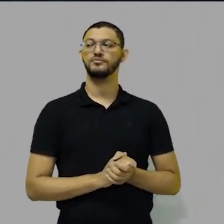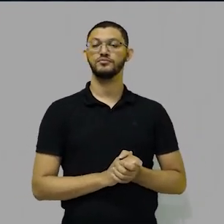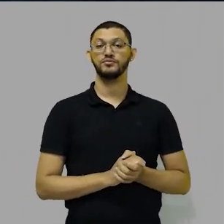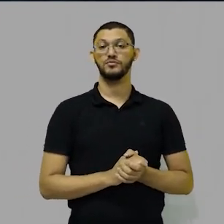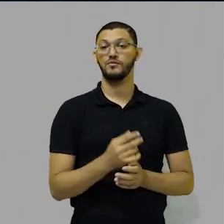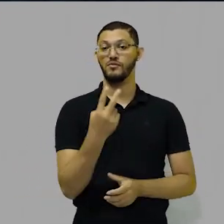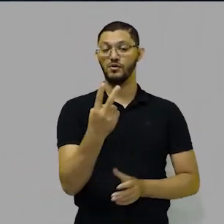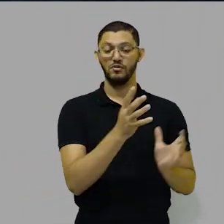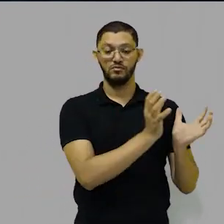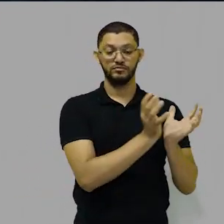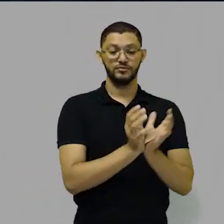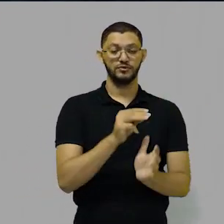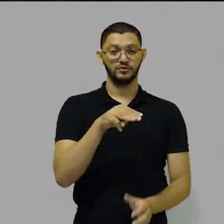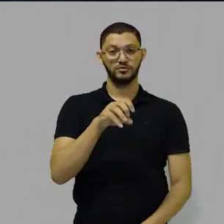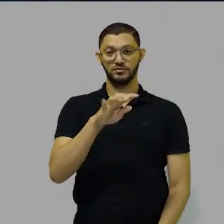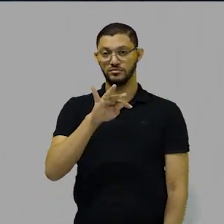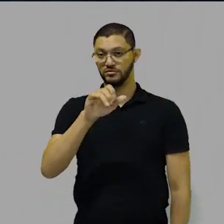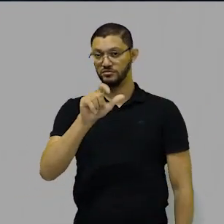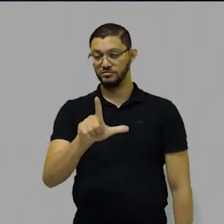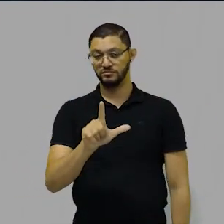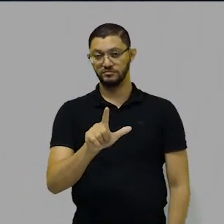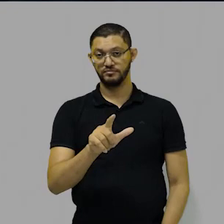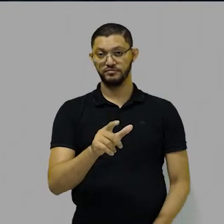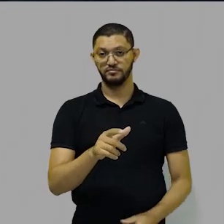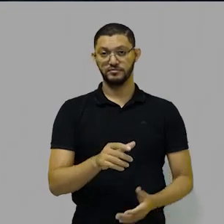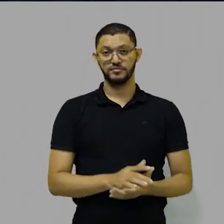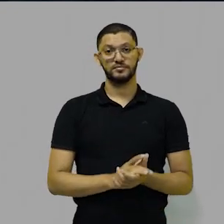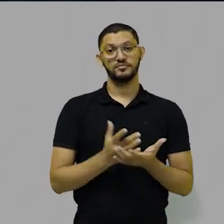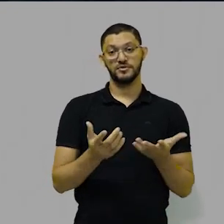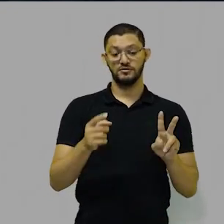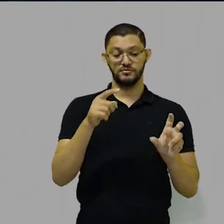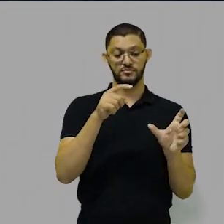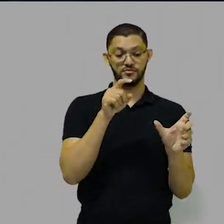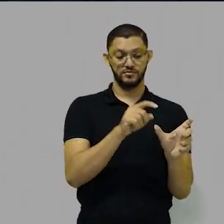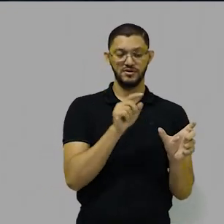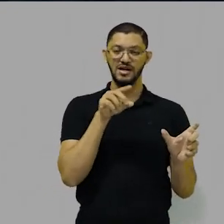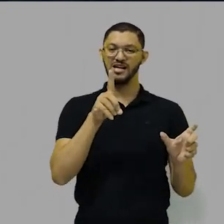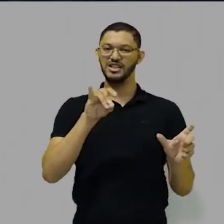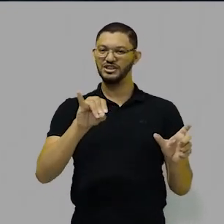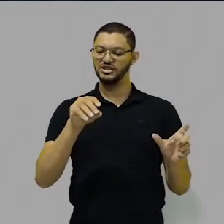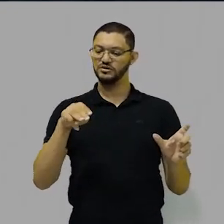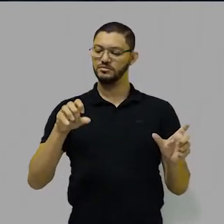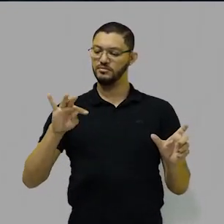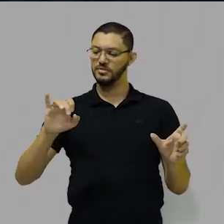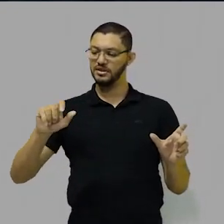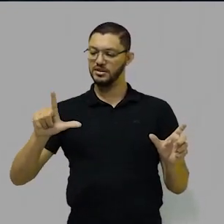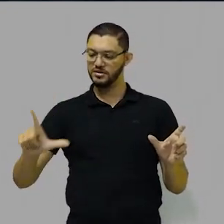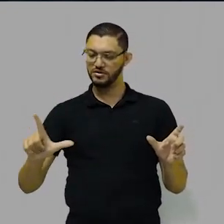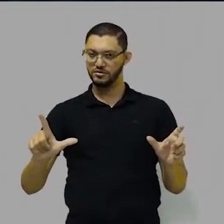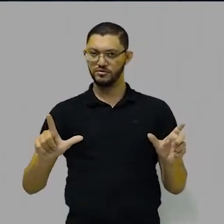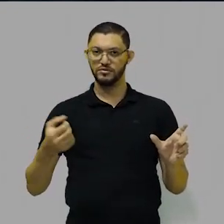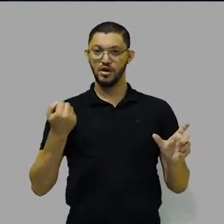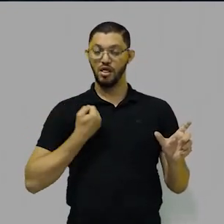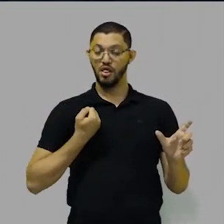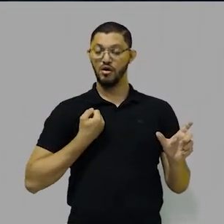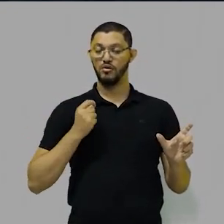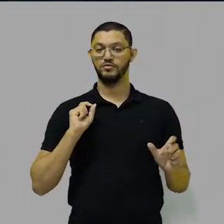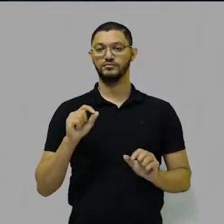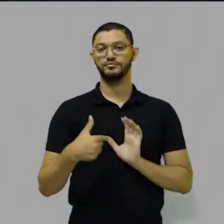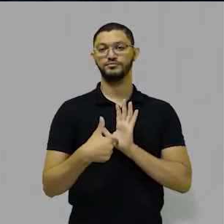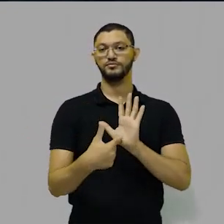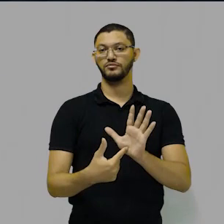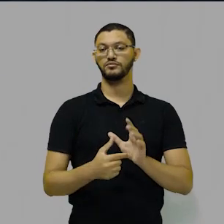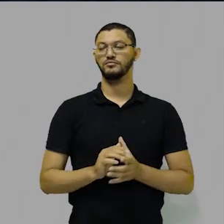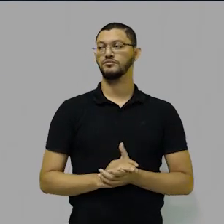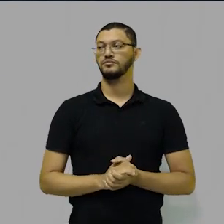dos 2 grupos metil. Por isso, dimetil, certo? Então, número, turma,